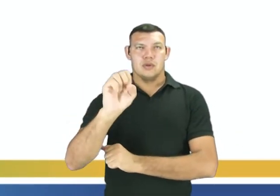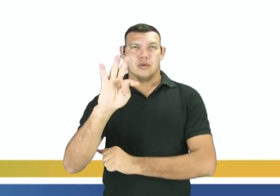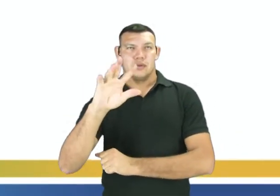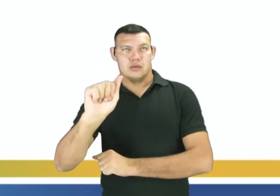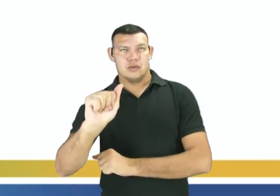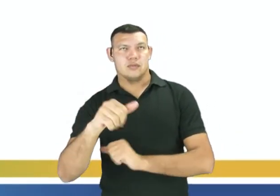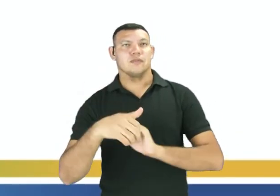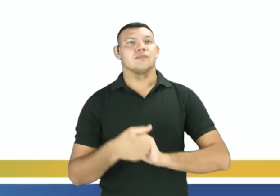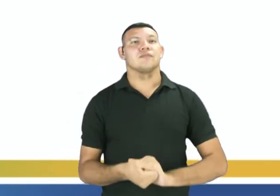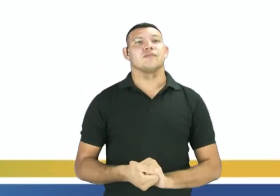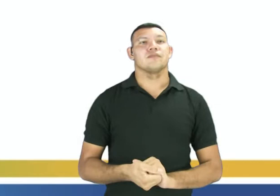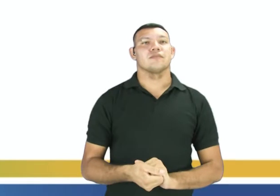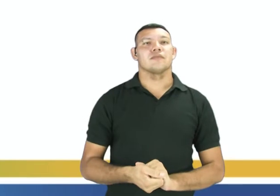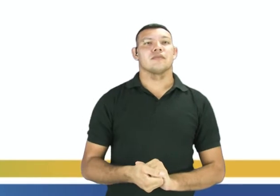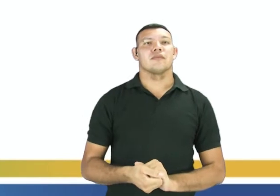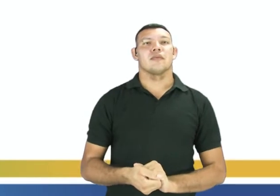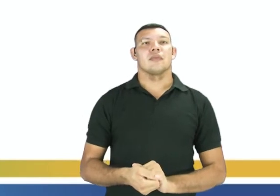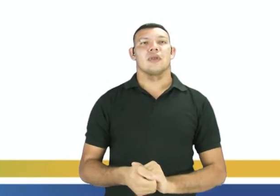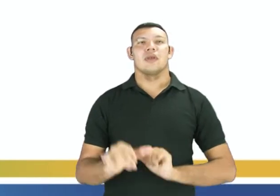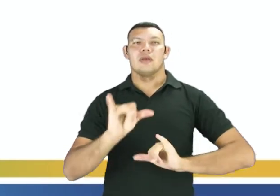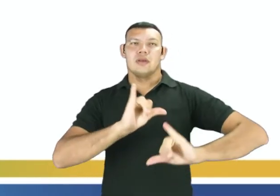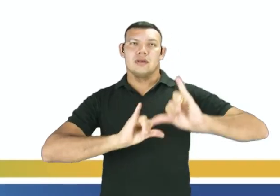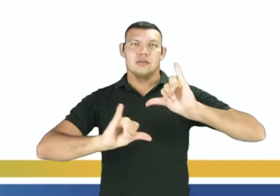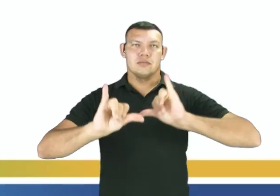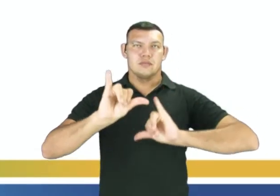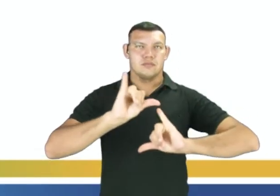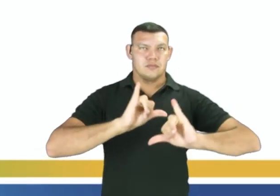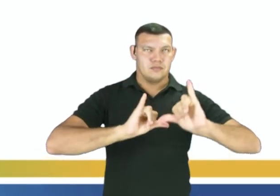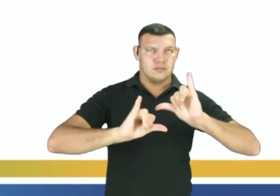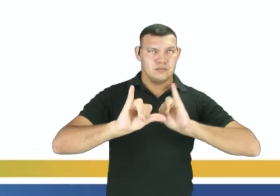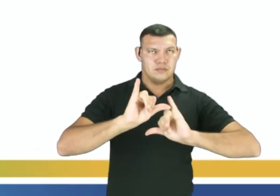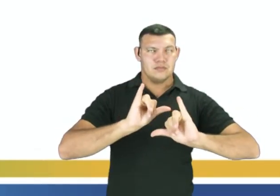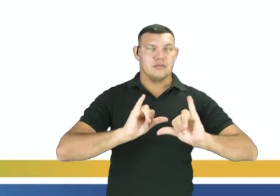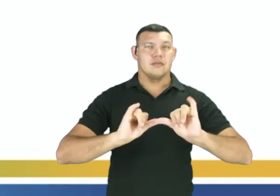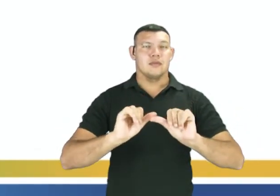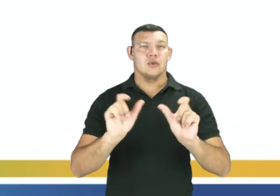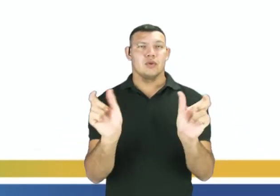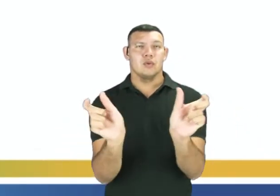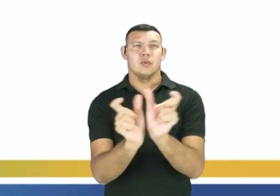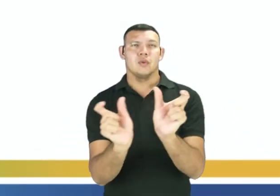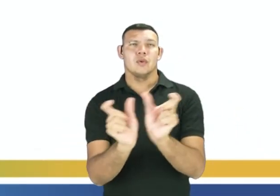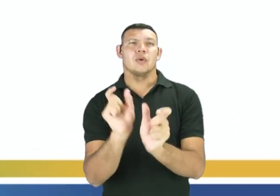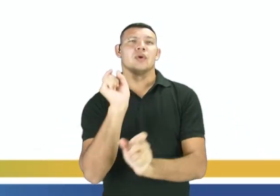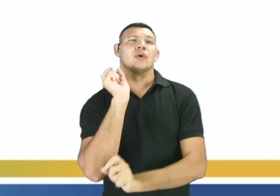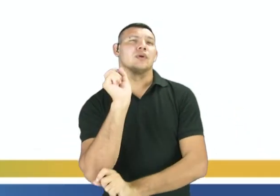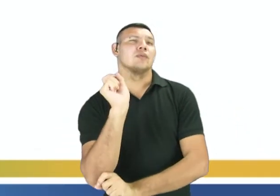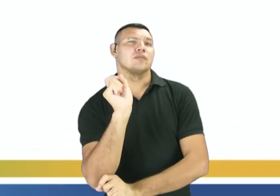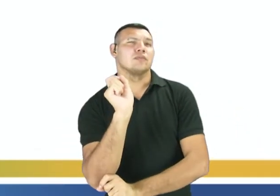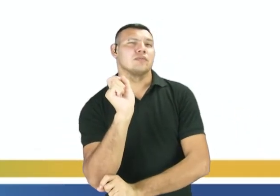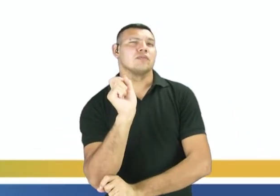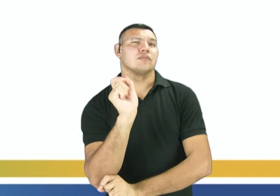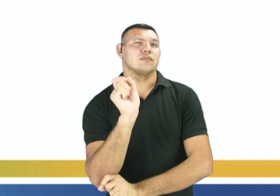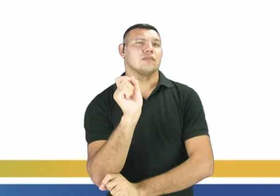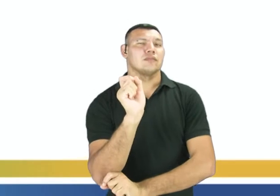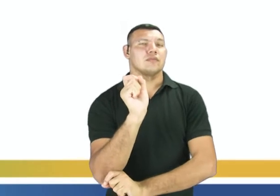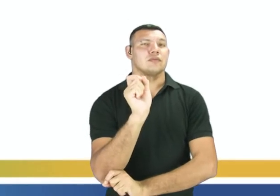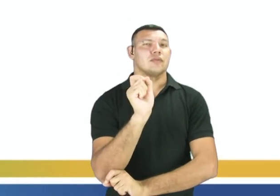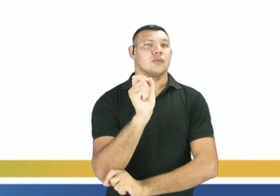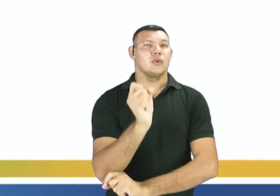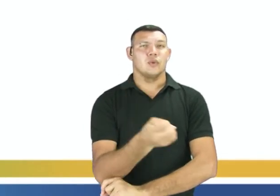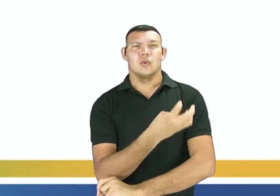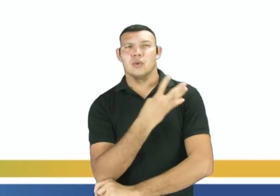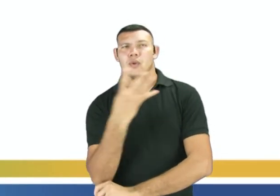apolar. Os compostos das substâncias, ele vai depender muito do encadeamento, da quantidade de carbono,